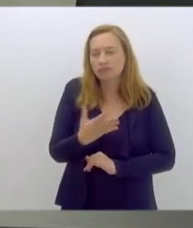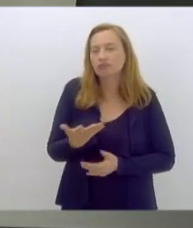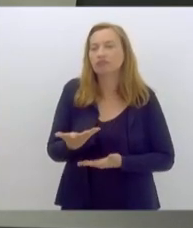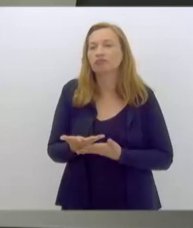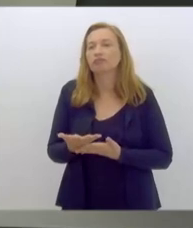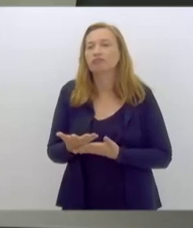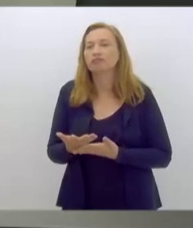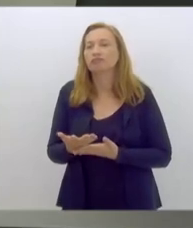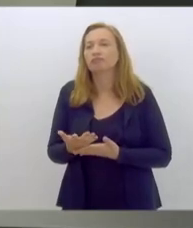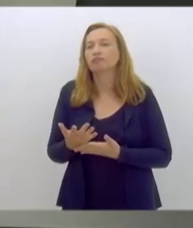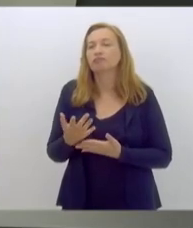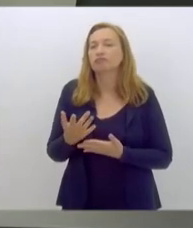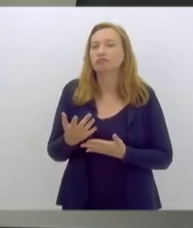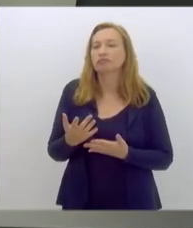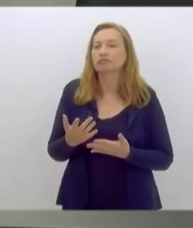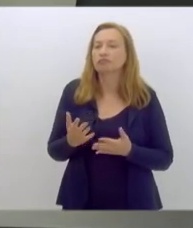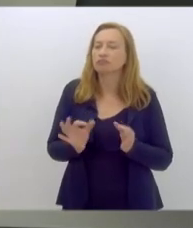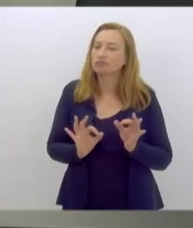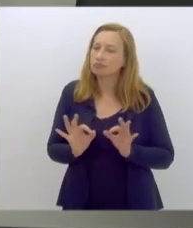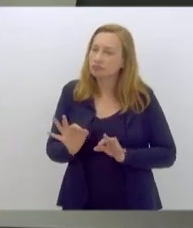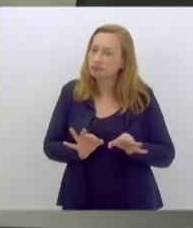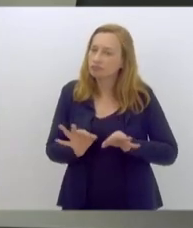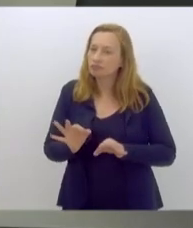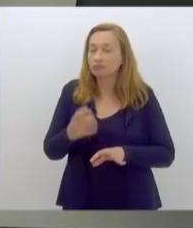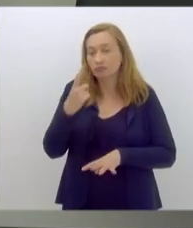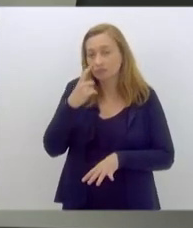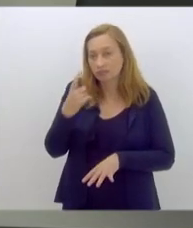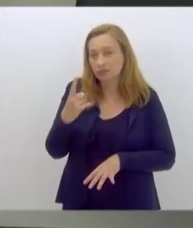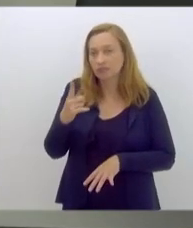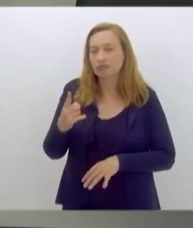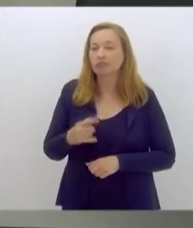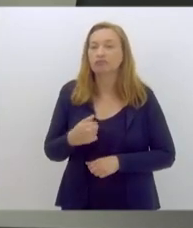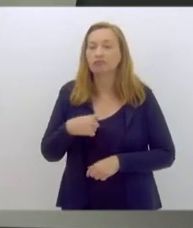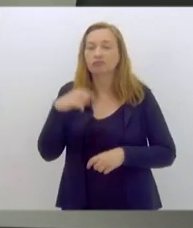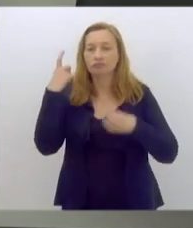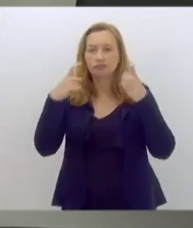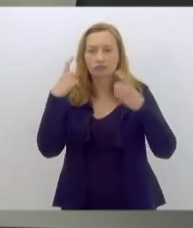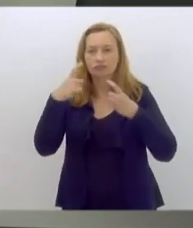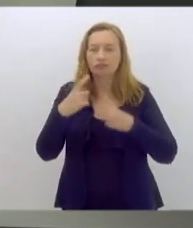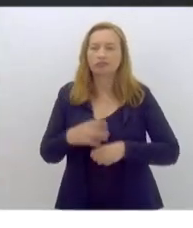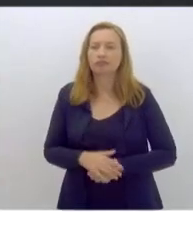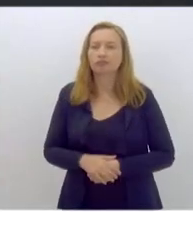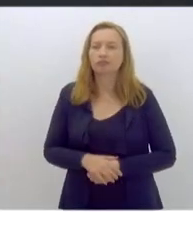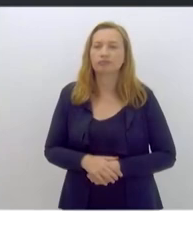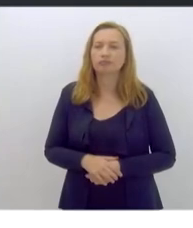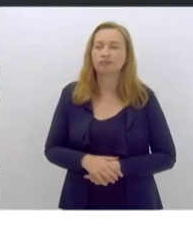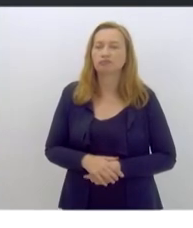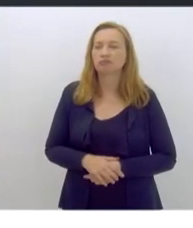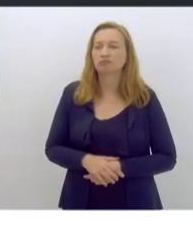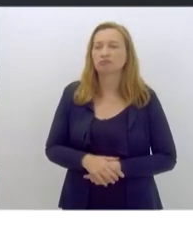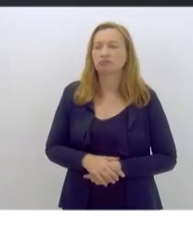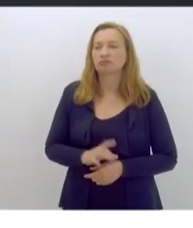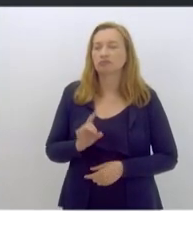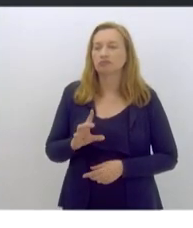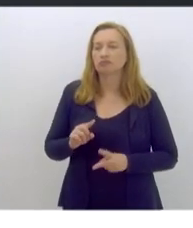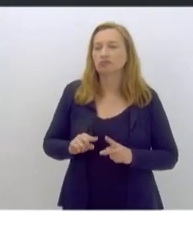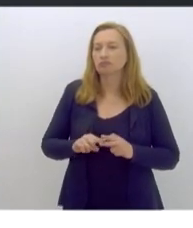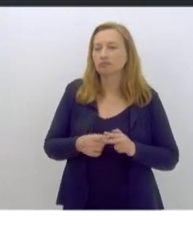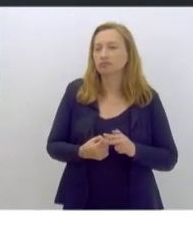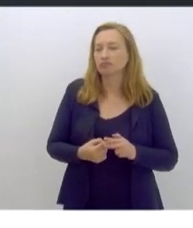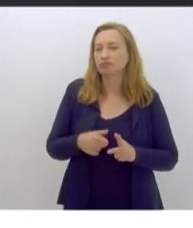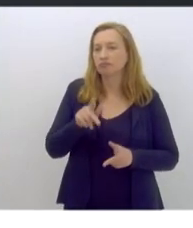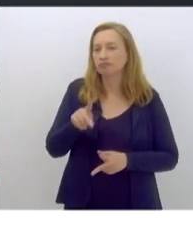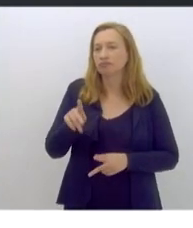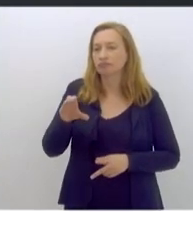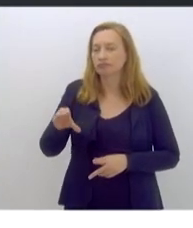uma projeção na realidade a gente já tá prevendo ali porque não seria só uma correção pelo